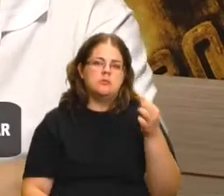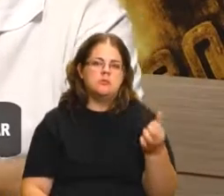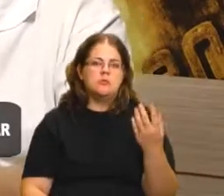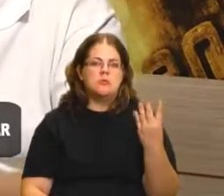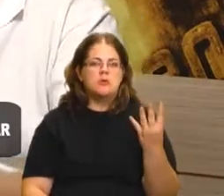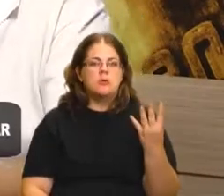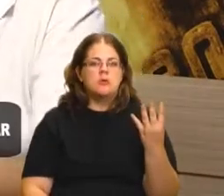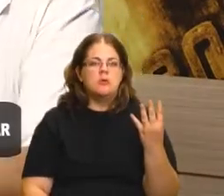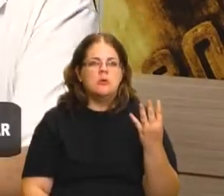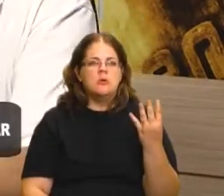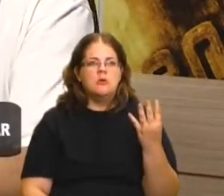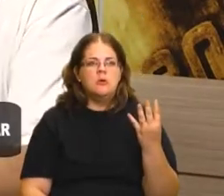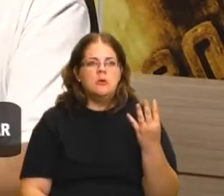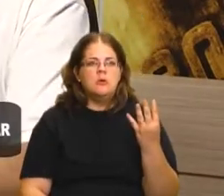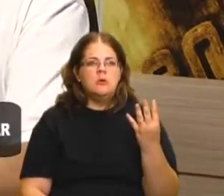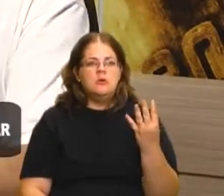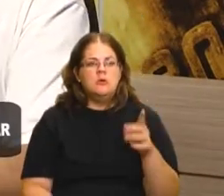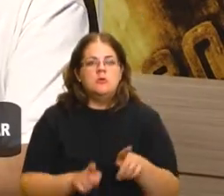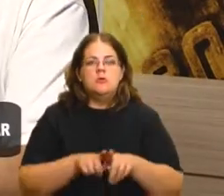política